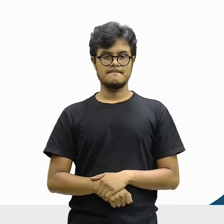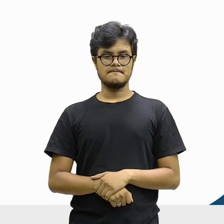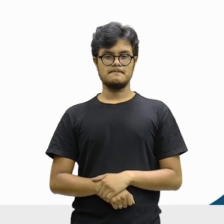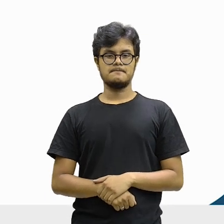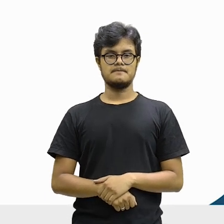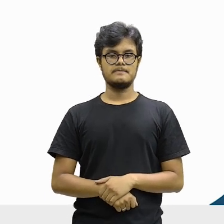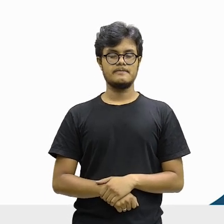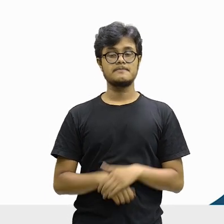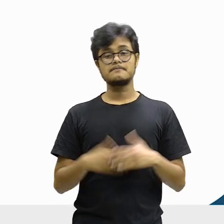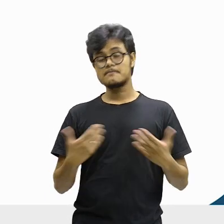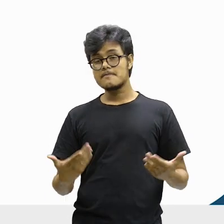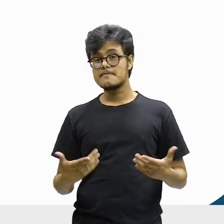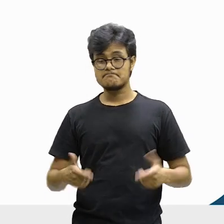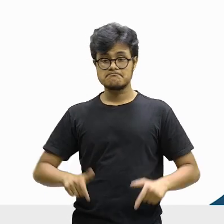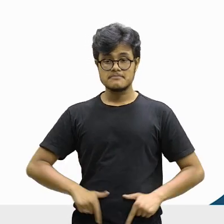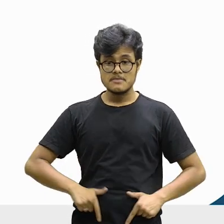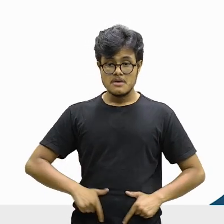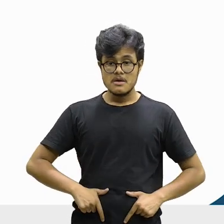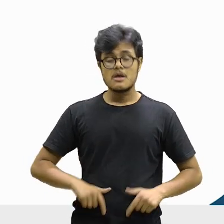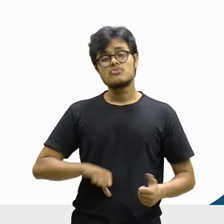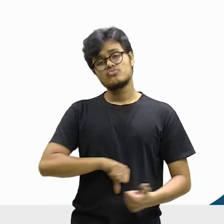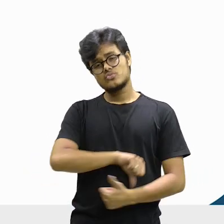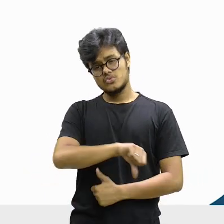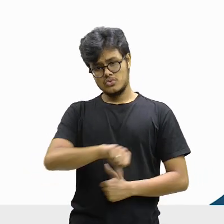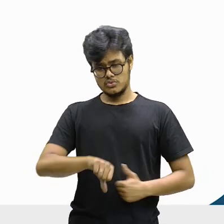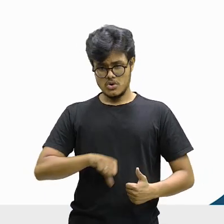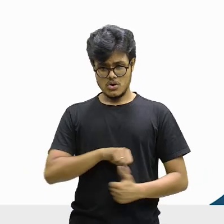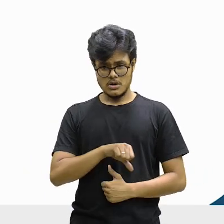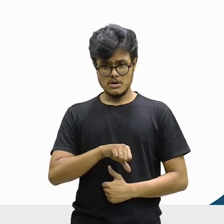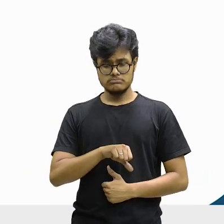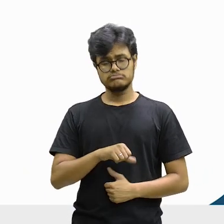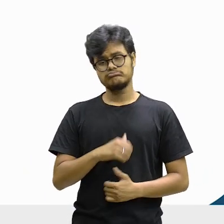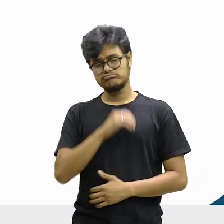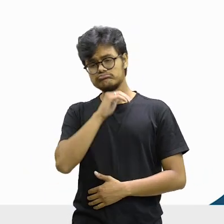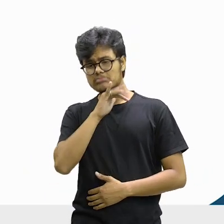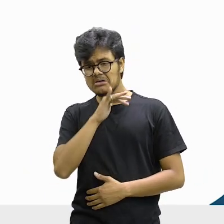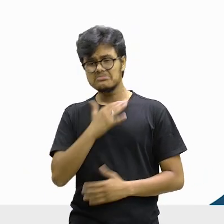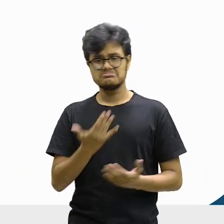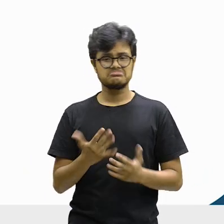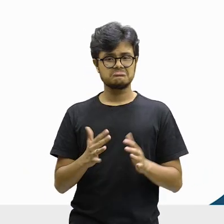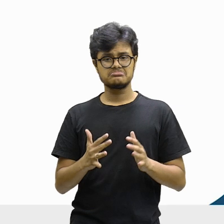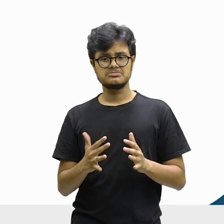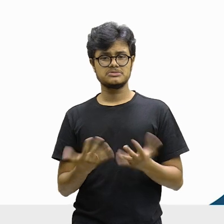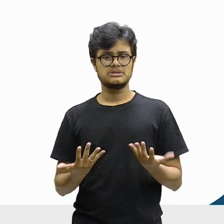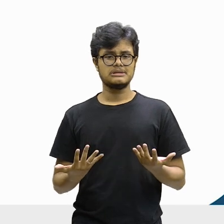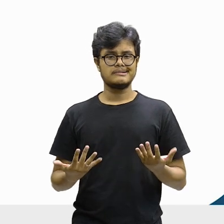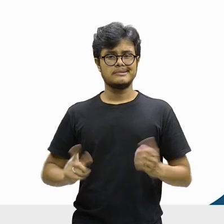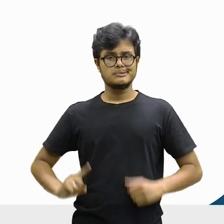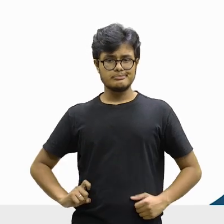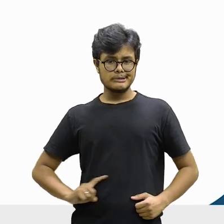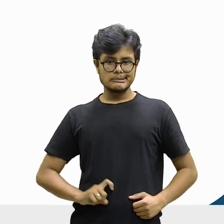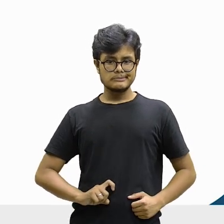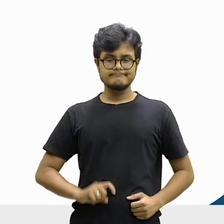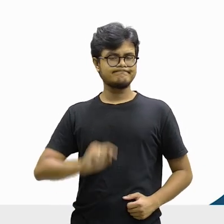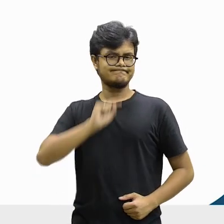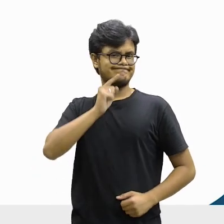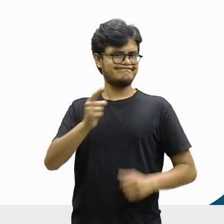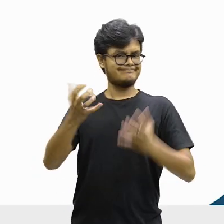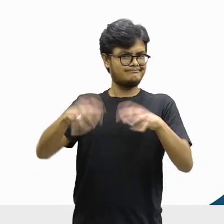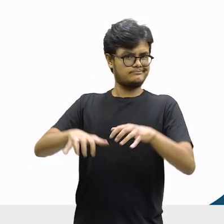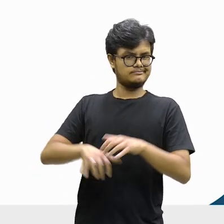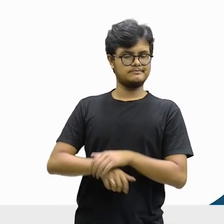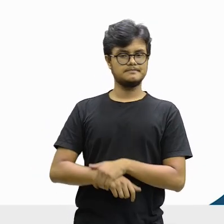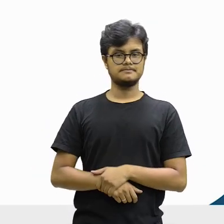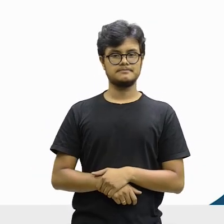gonatrofina coriônica, alteração do ambiente uterino, tornando hórtil ao espermatozoide